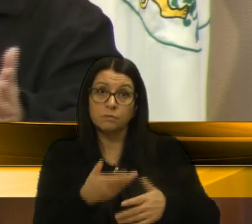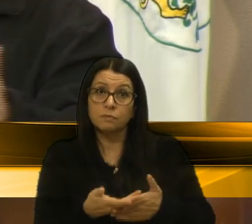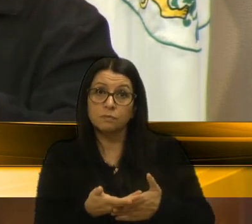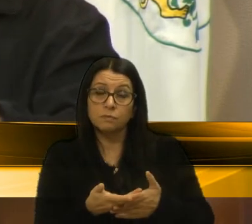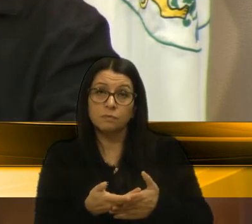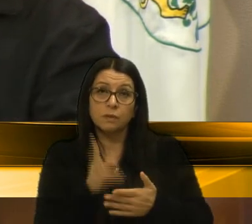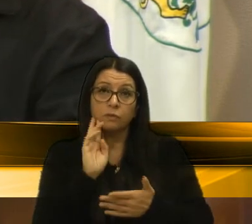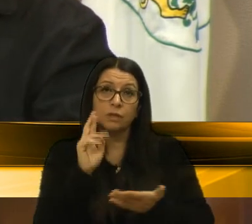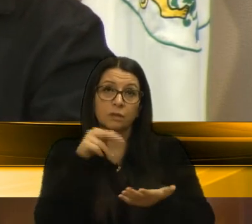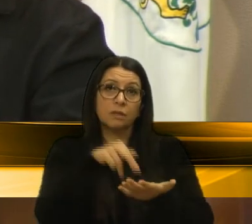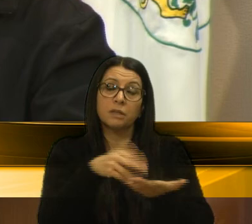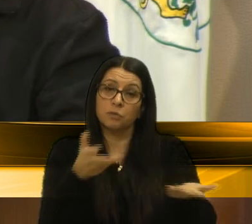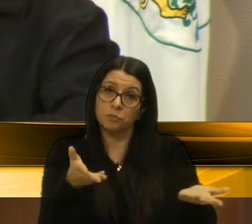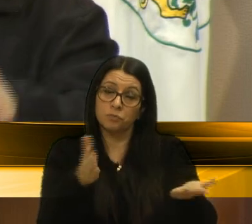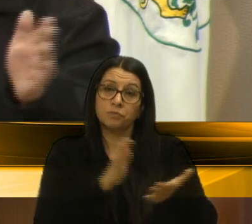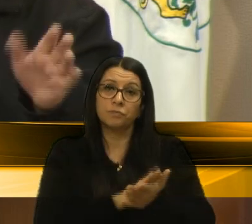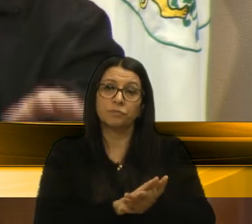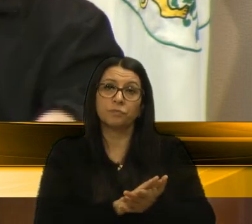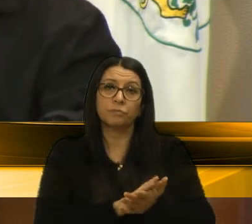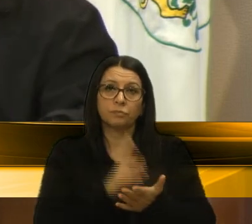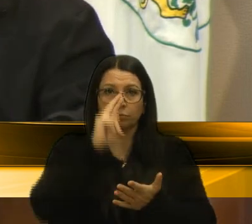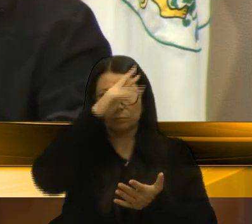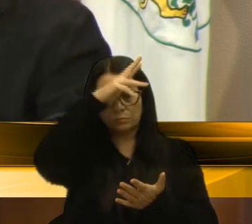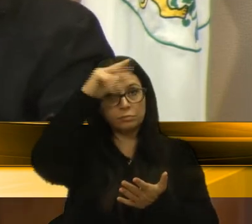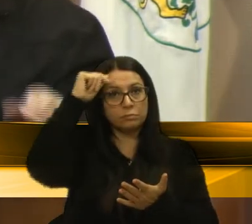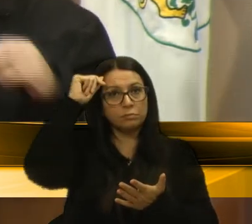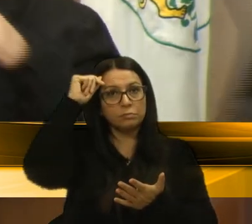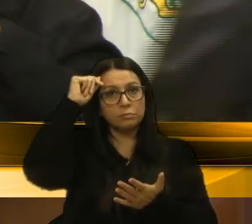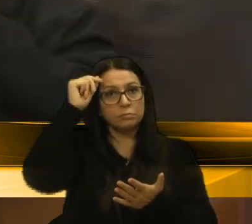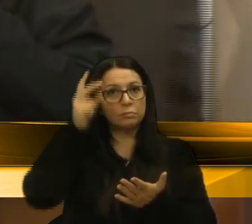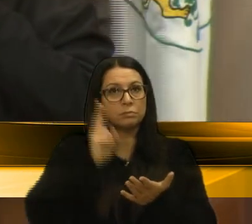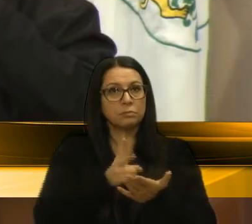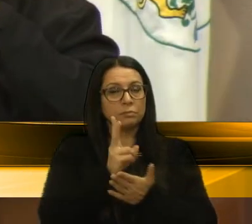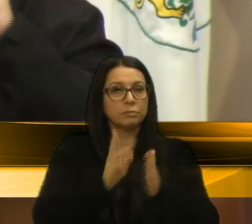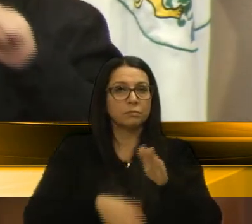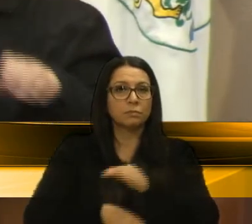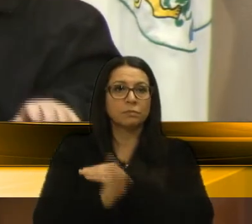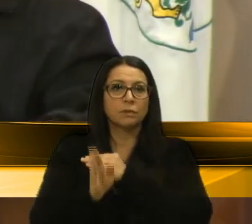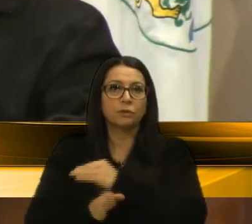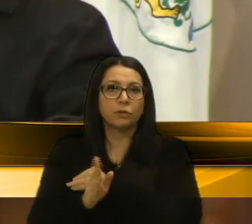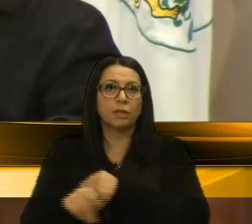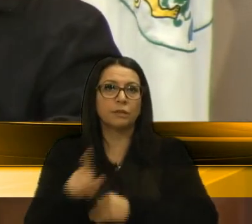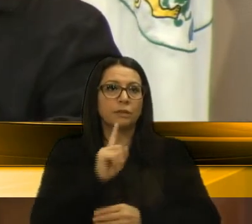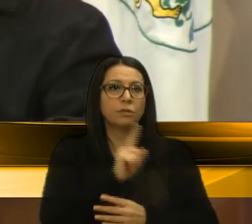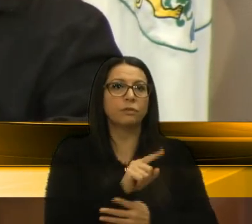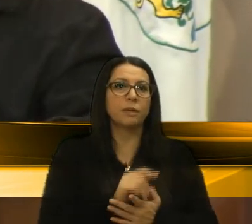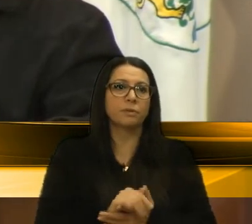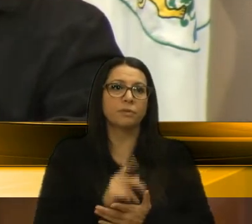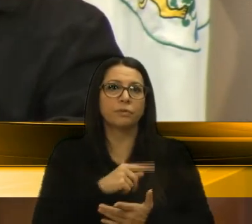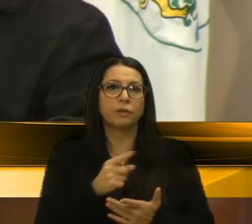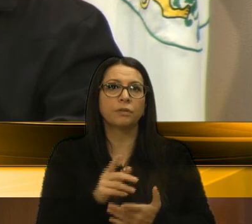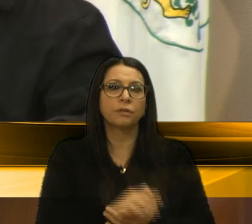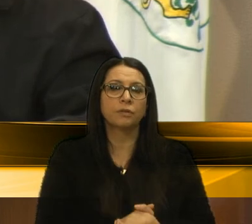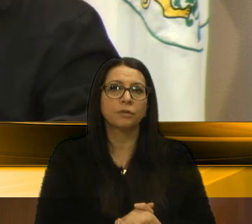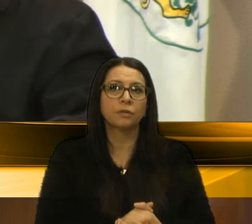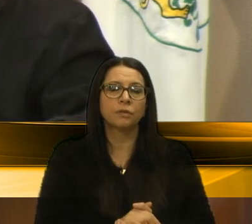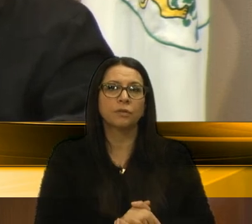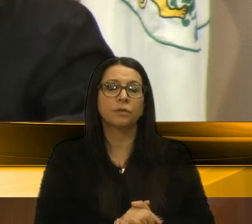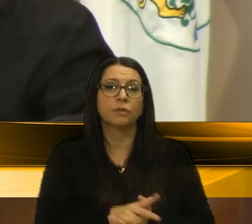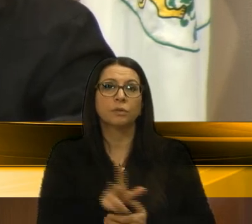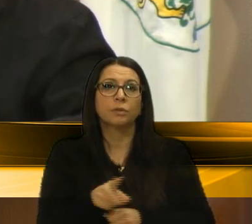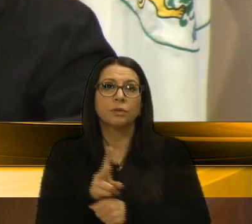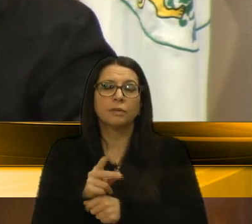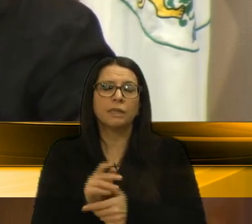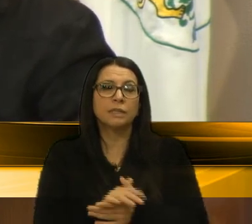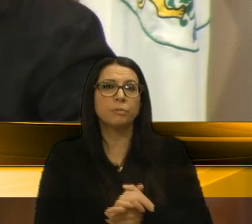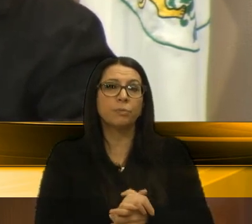Dada a realidade atual do nosso prefeito eternamente viajando, mas de tentarmos buscarmos